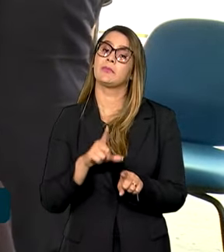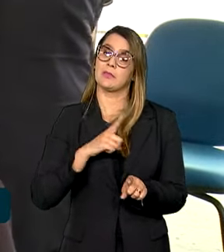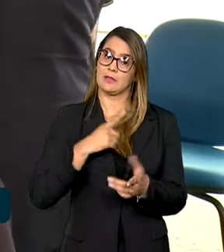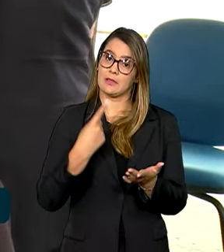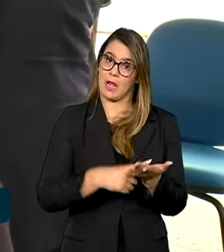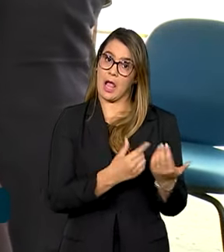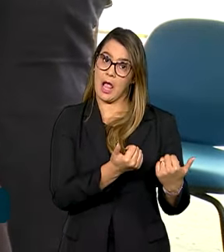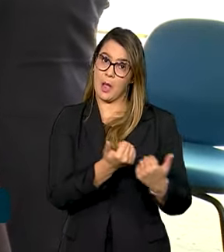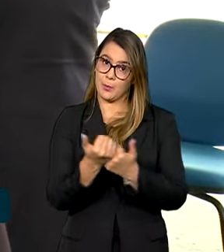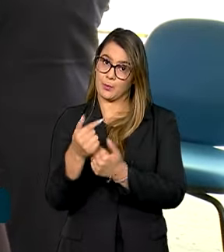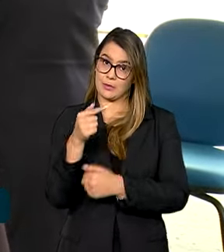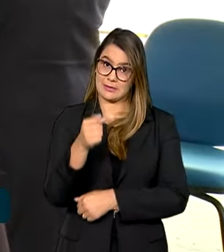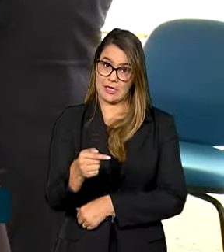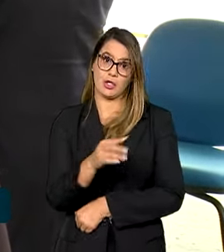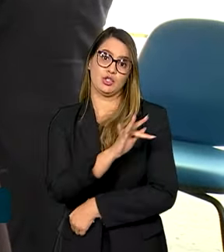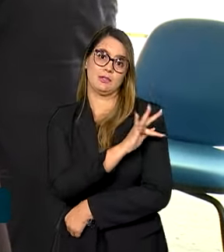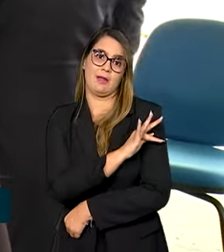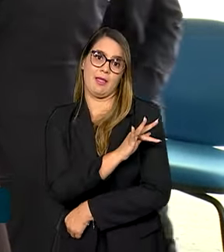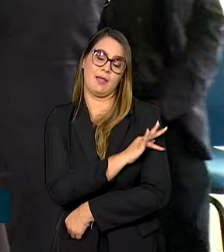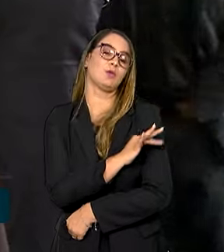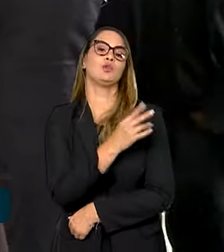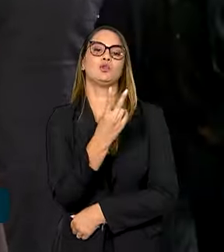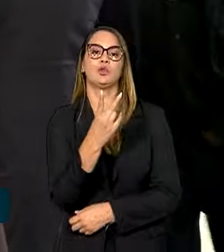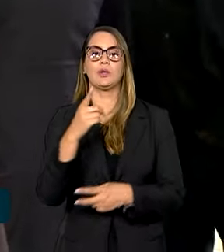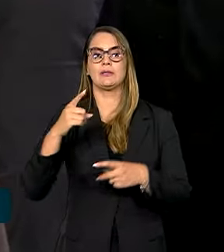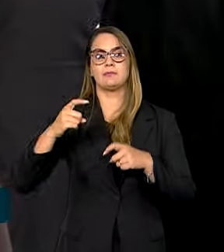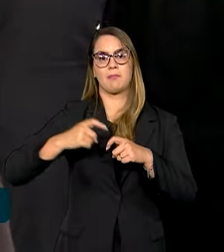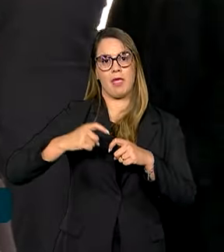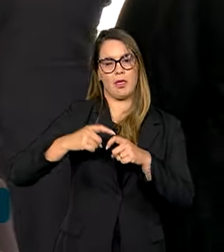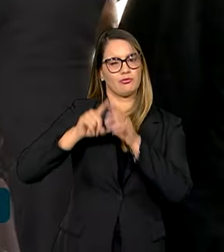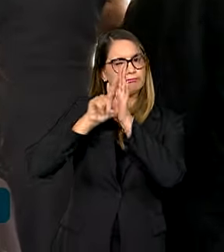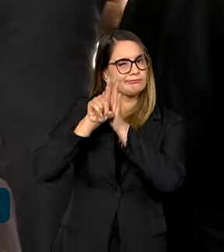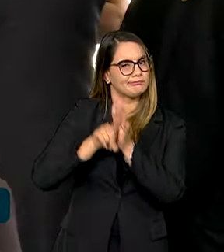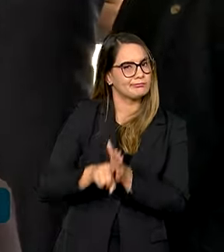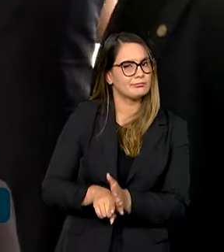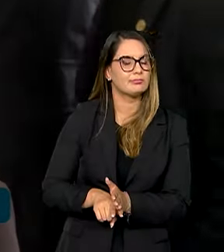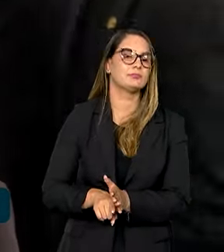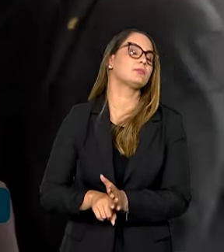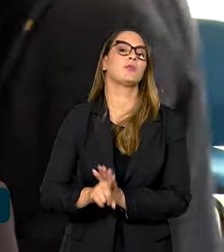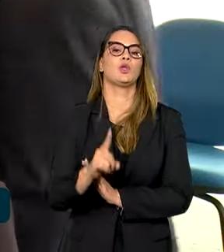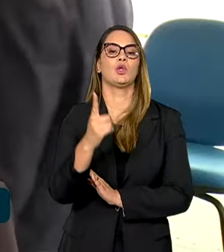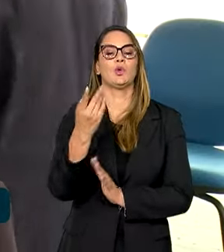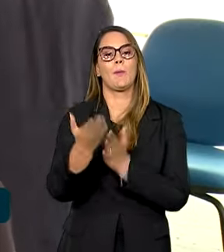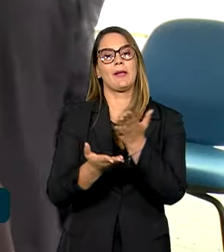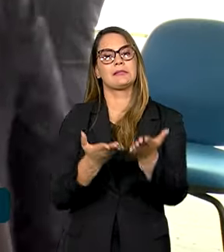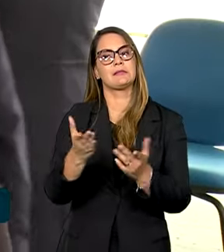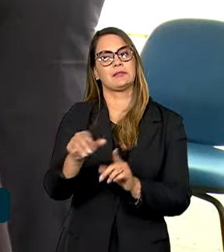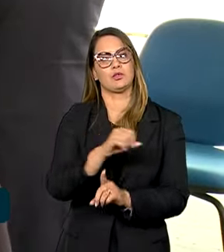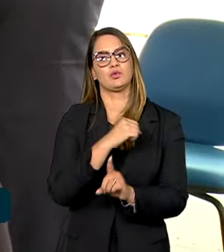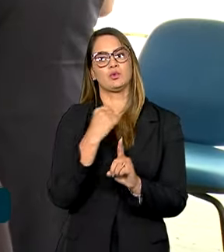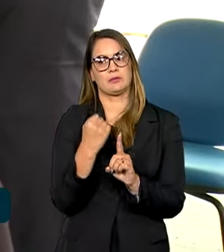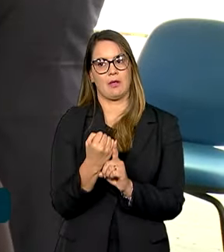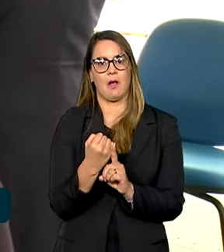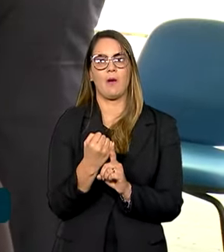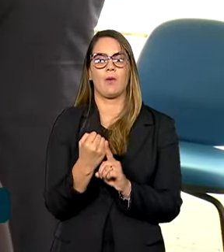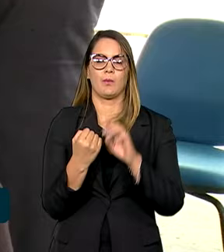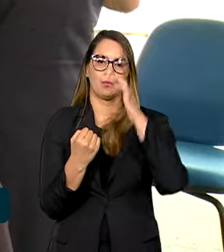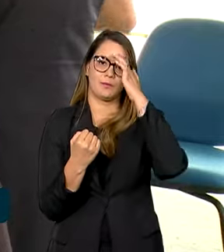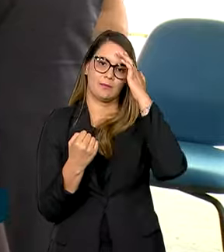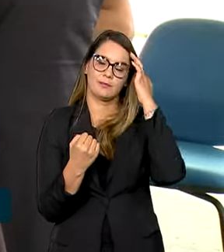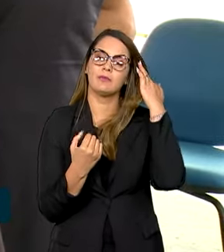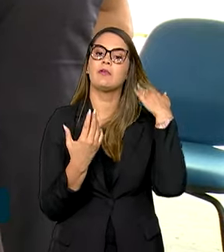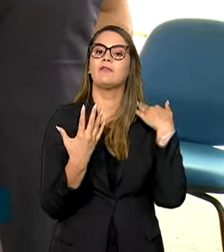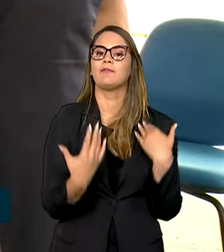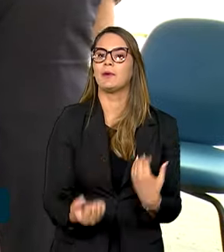apoio de sete técnicos dois médicos peritos e e uma assistente social né E